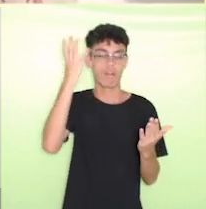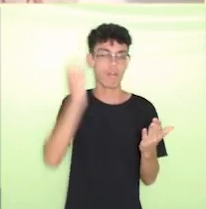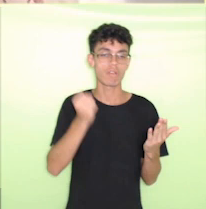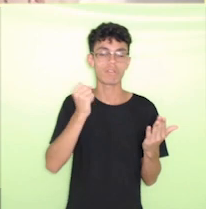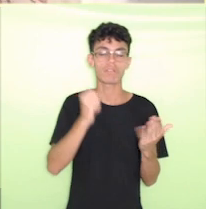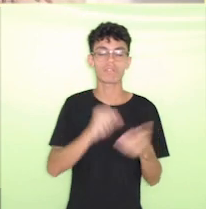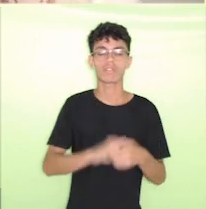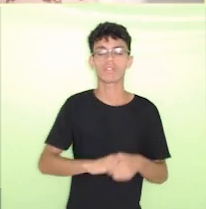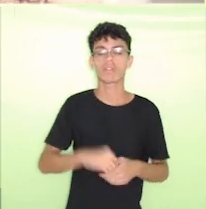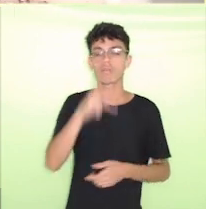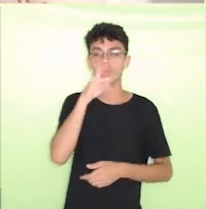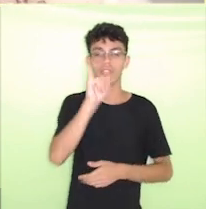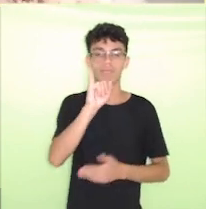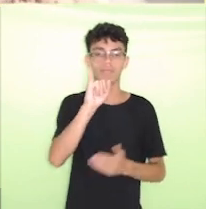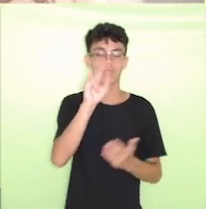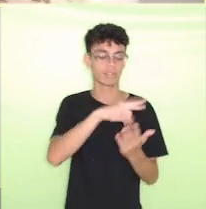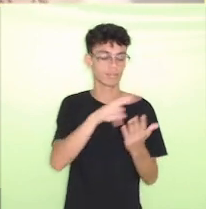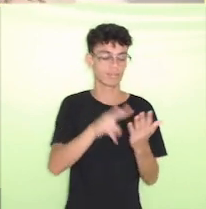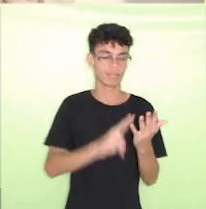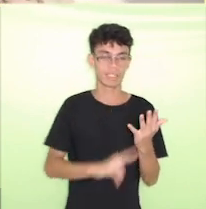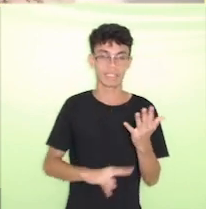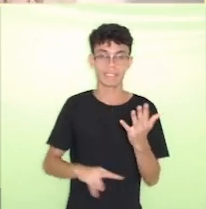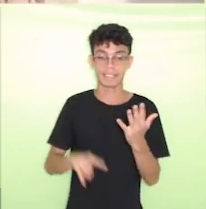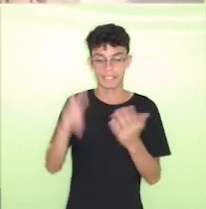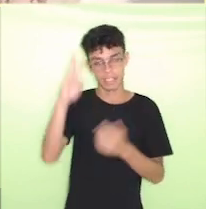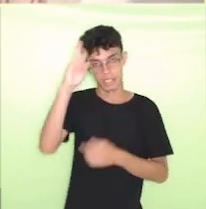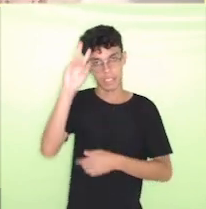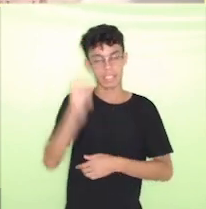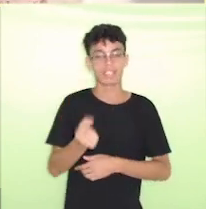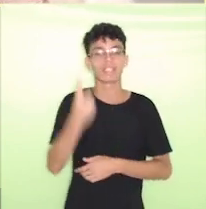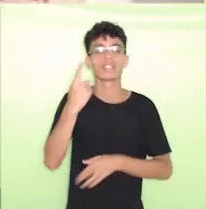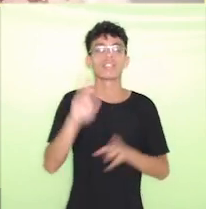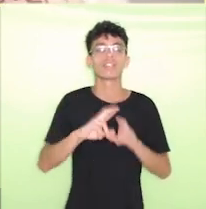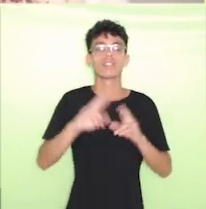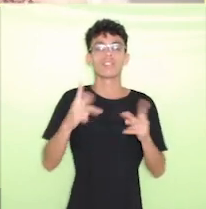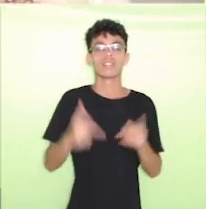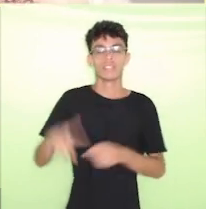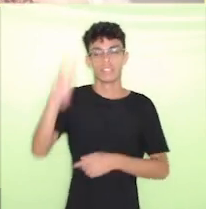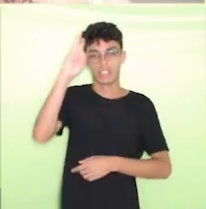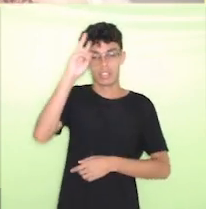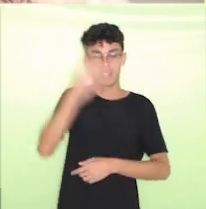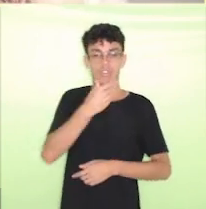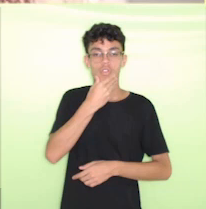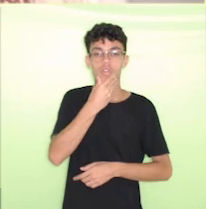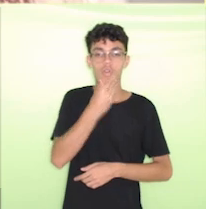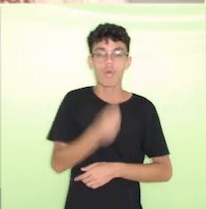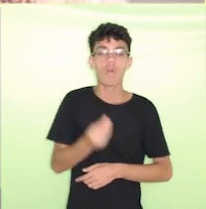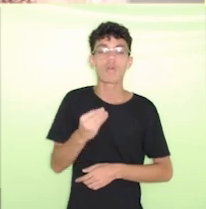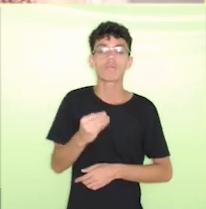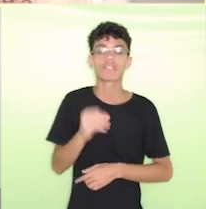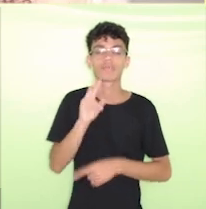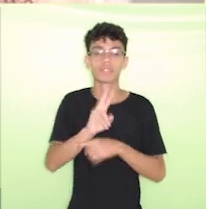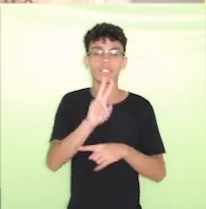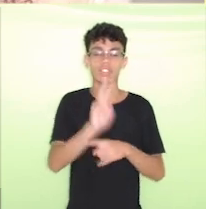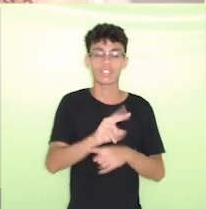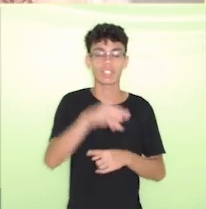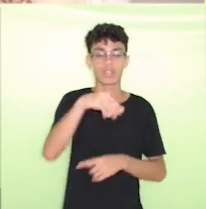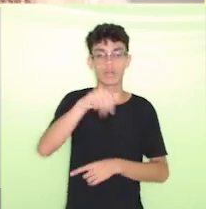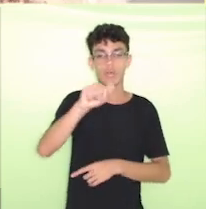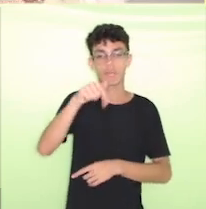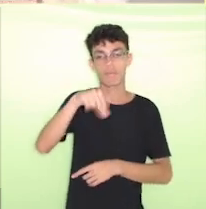leu. E a história era bem estranha. Era a história de um homem que tomava conta de umas